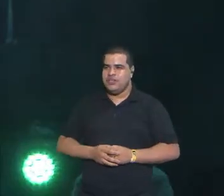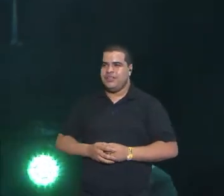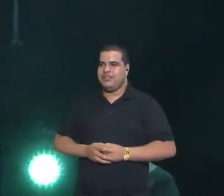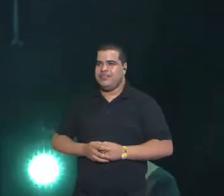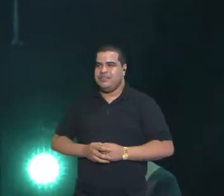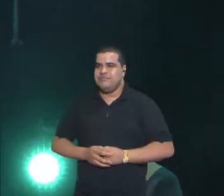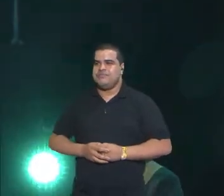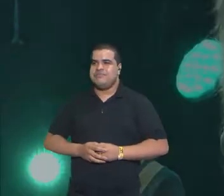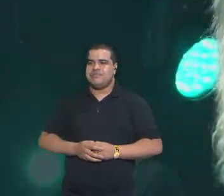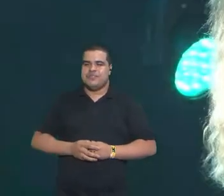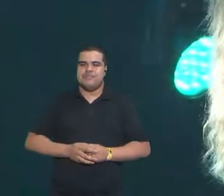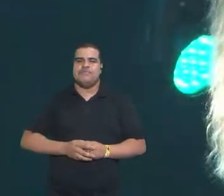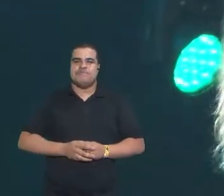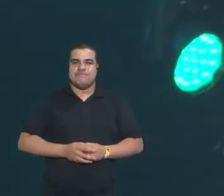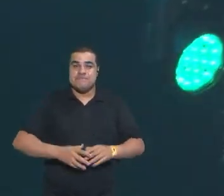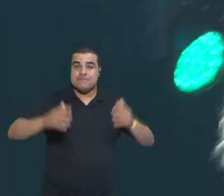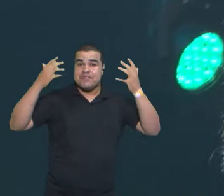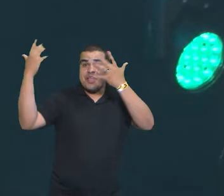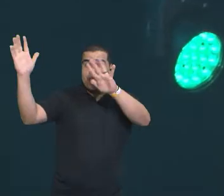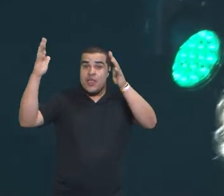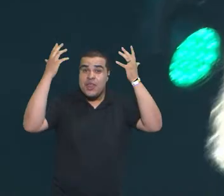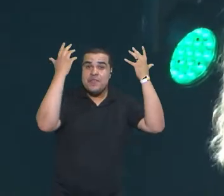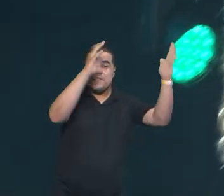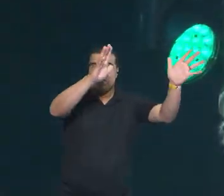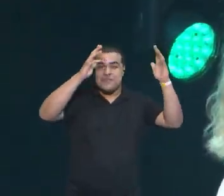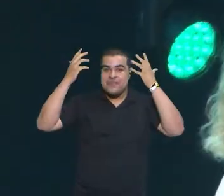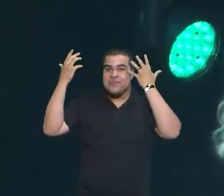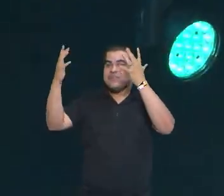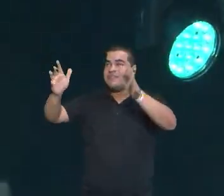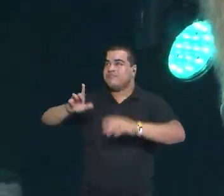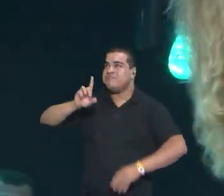joga as mãos aos céus